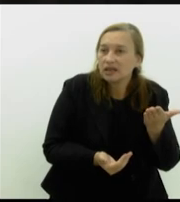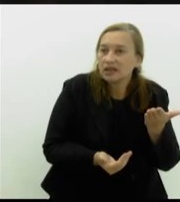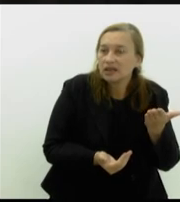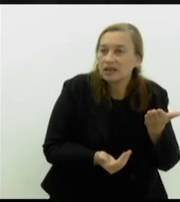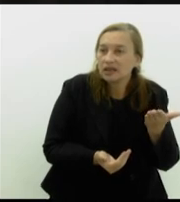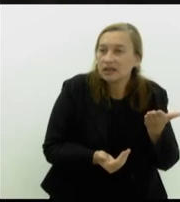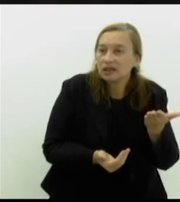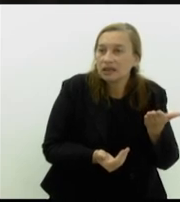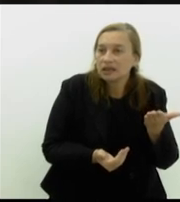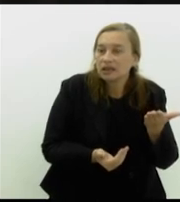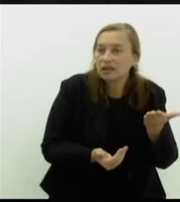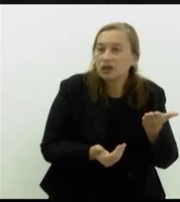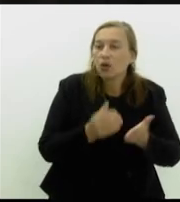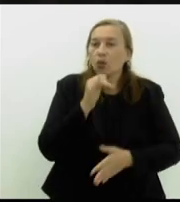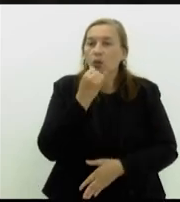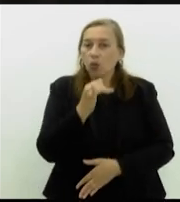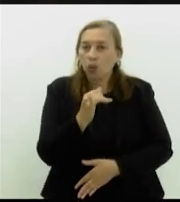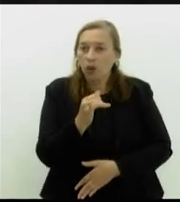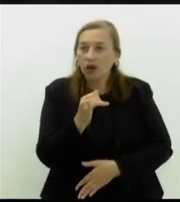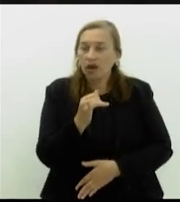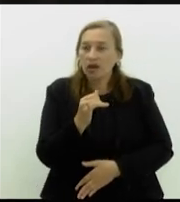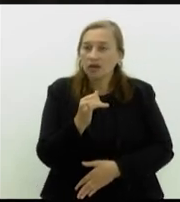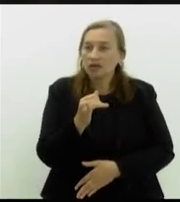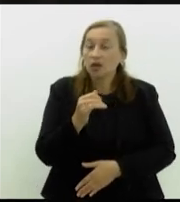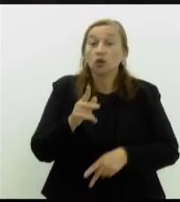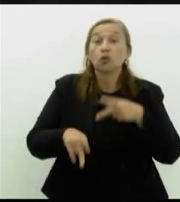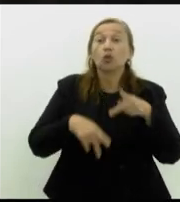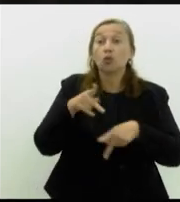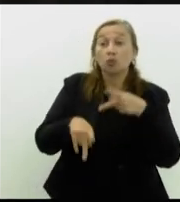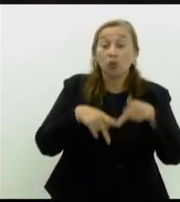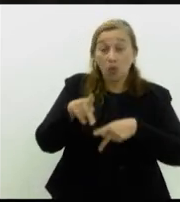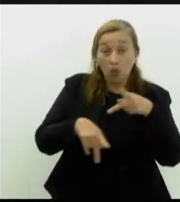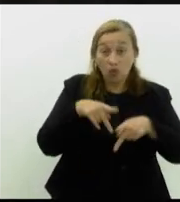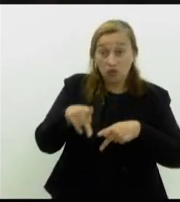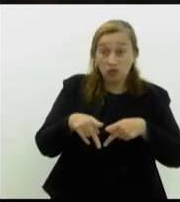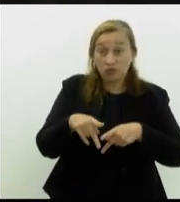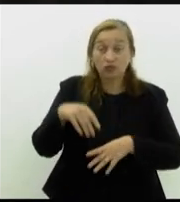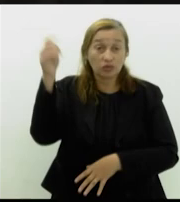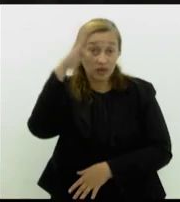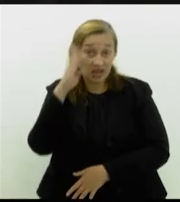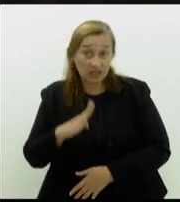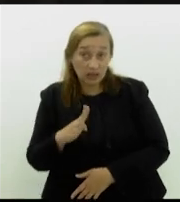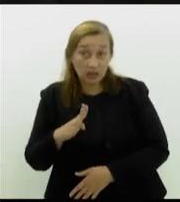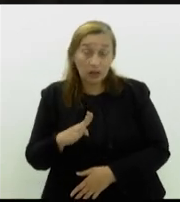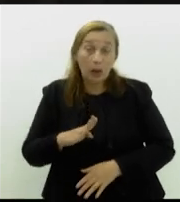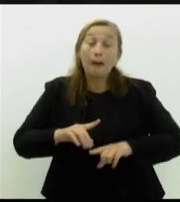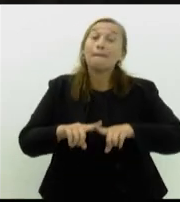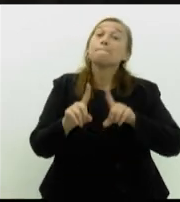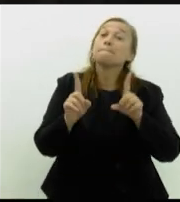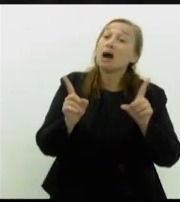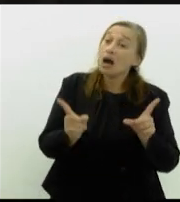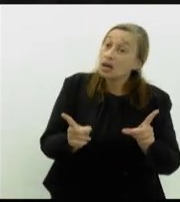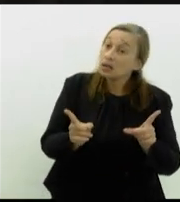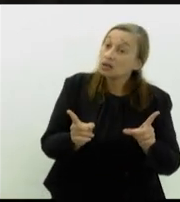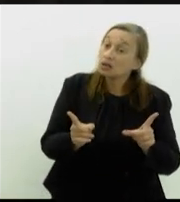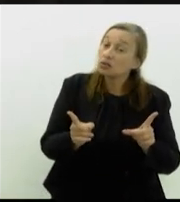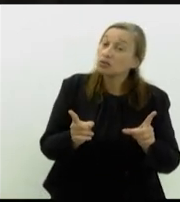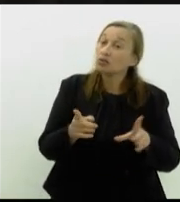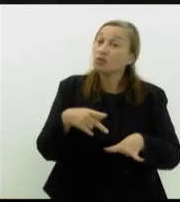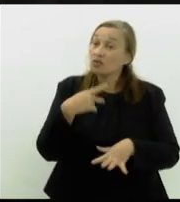população fluminense e a população brasileira. Mas, como concluo,